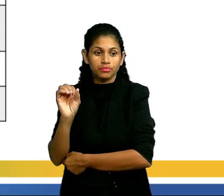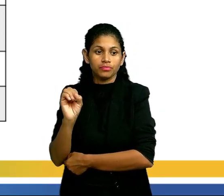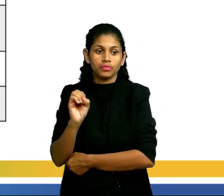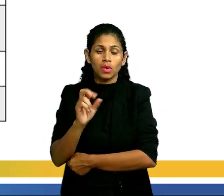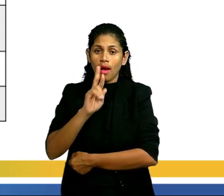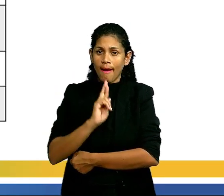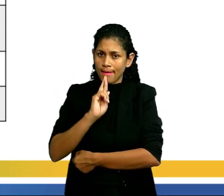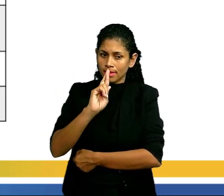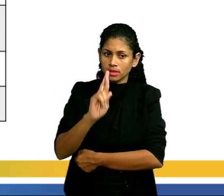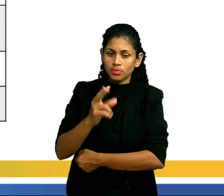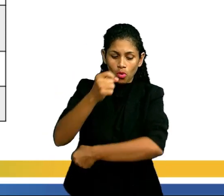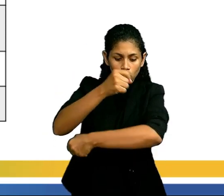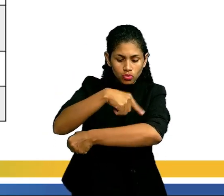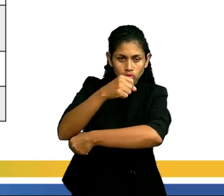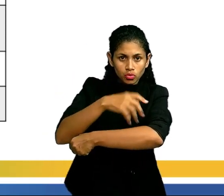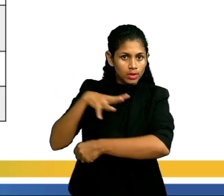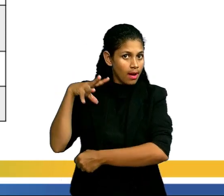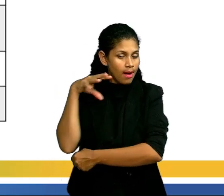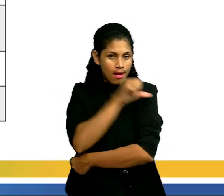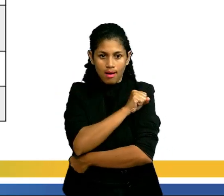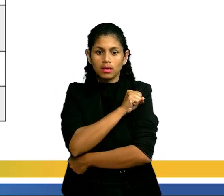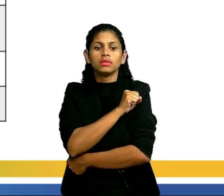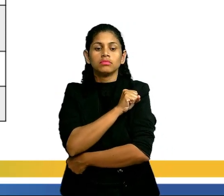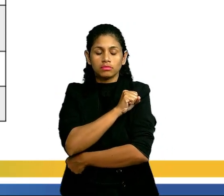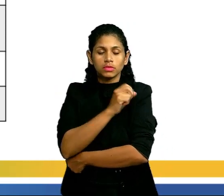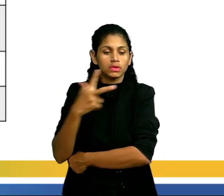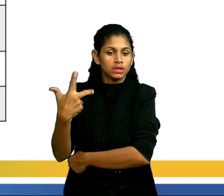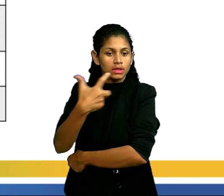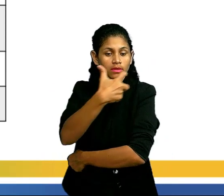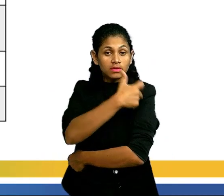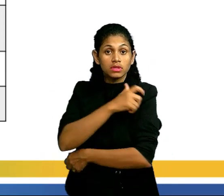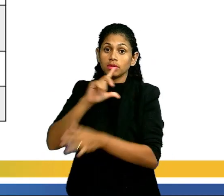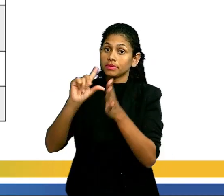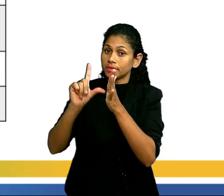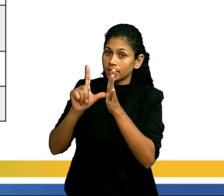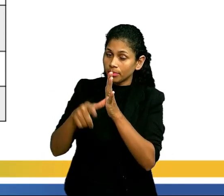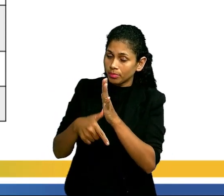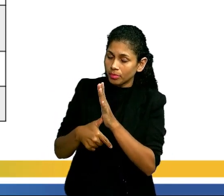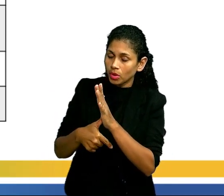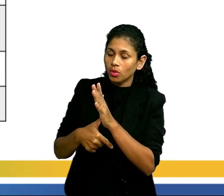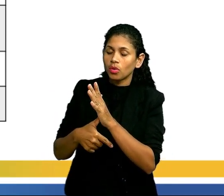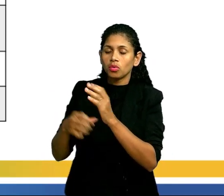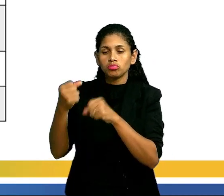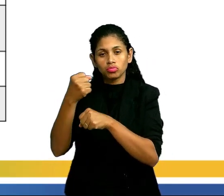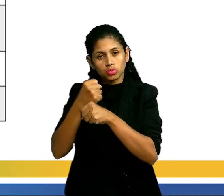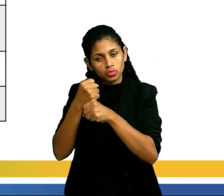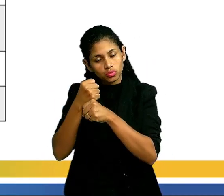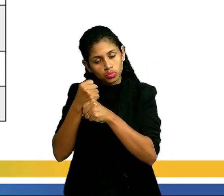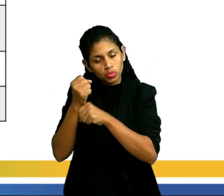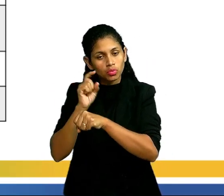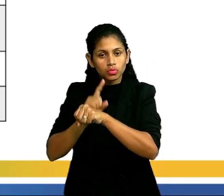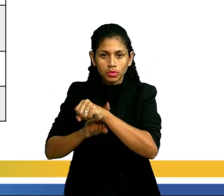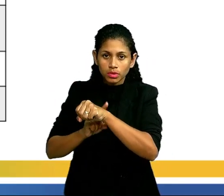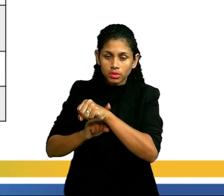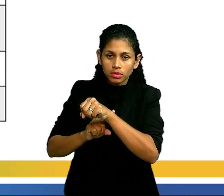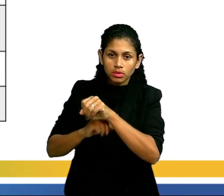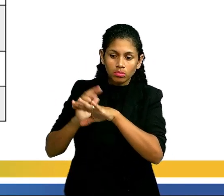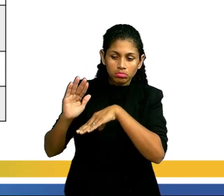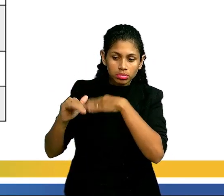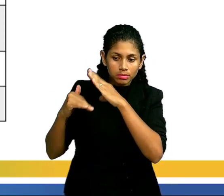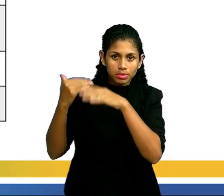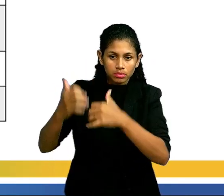é imediata, ou seja, é rápida, né? E a vacina é posterior, vai levar um tempo para me produzir, né, esse